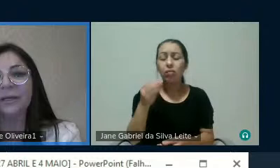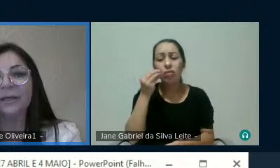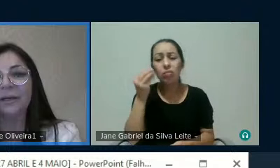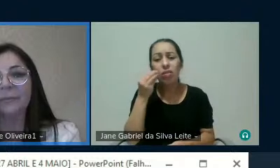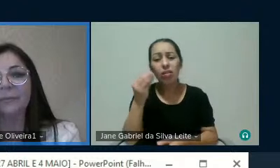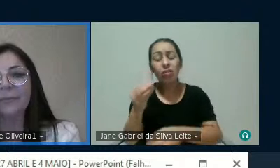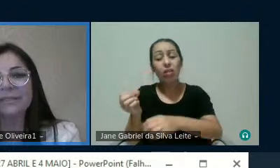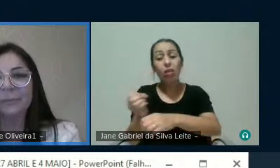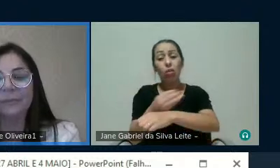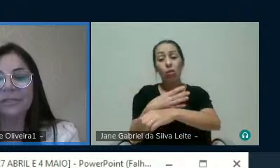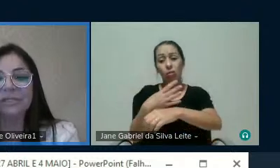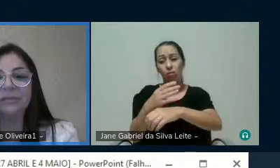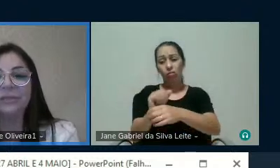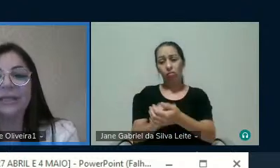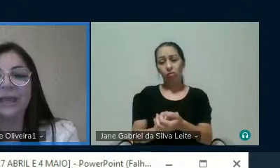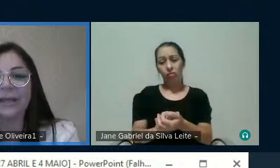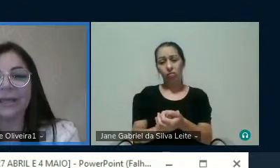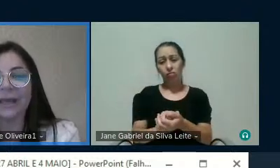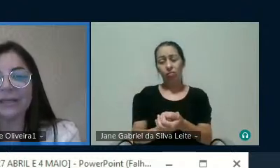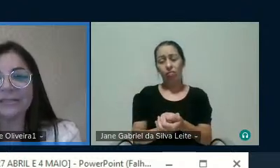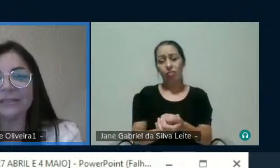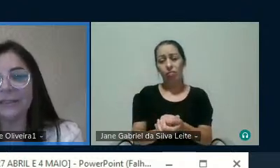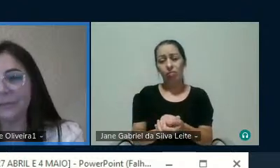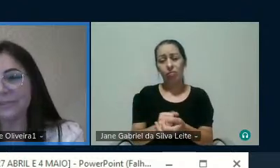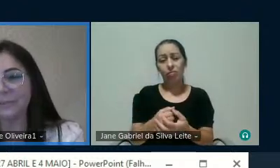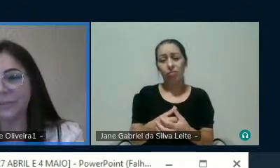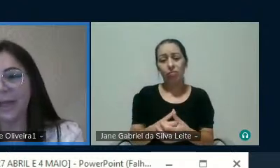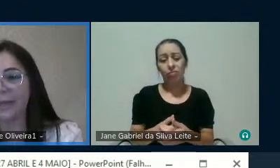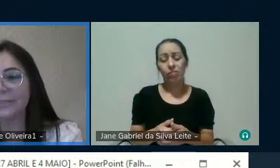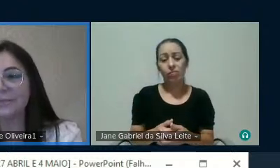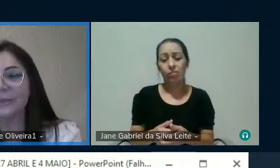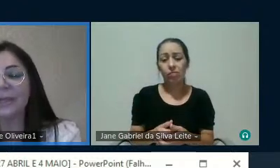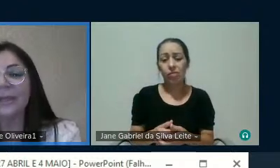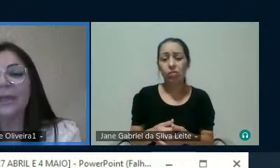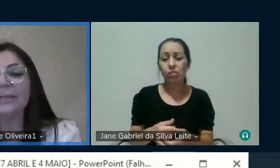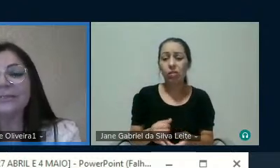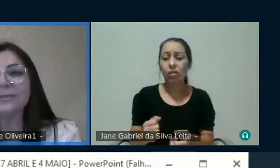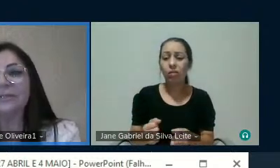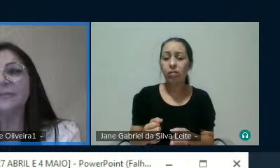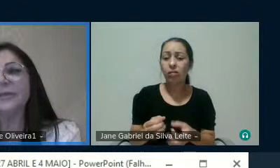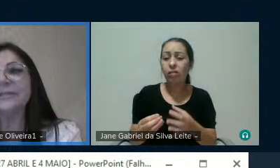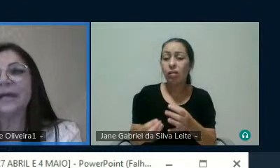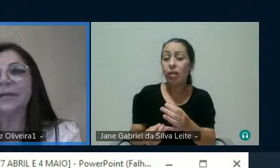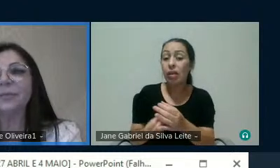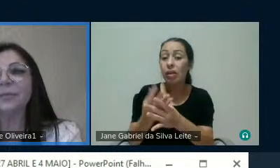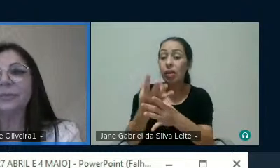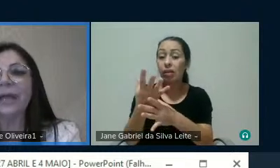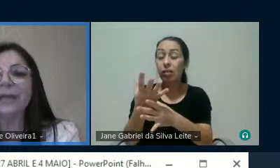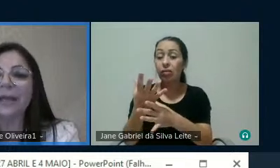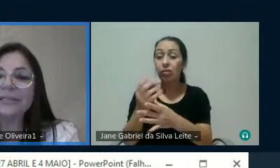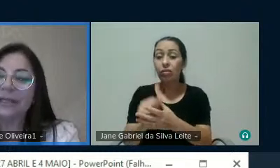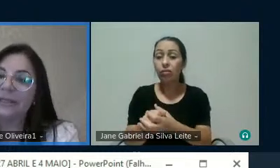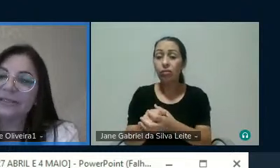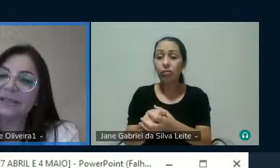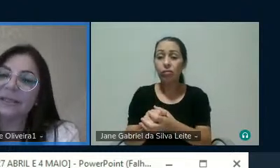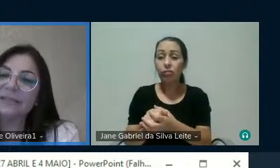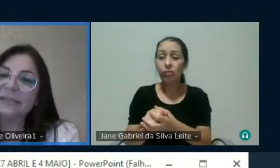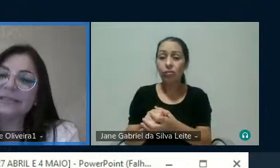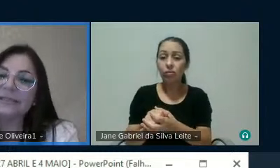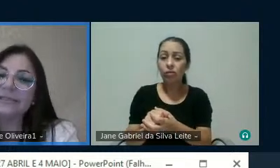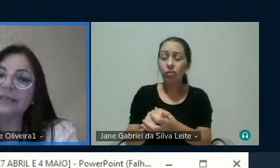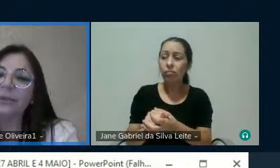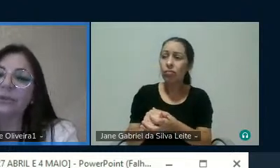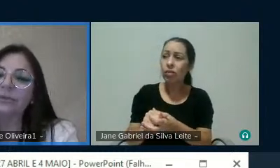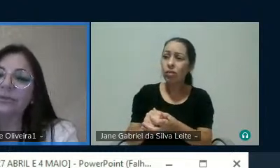estão se permitindo criar haikais em Libras, no caso, eles estão sendo influenciados por haikais que